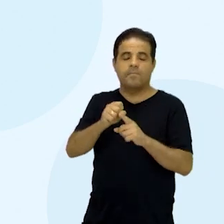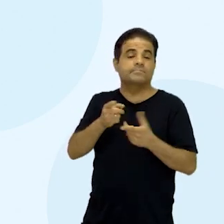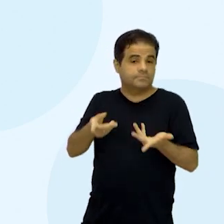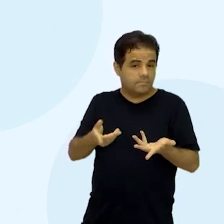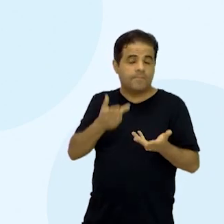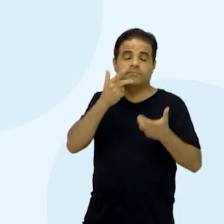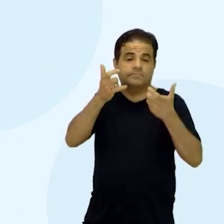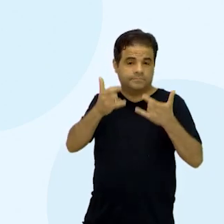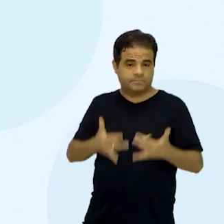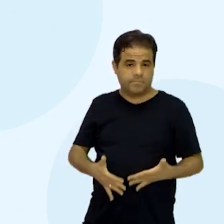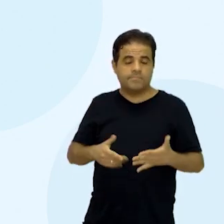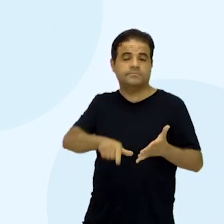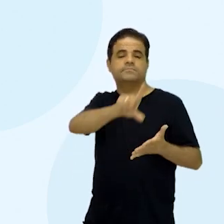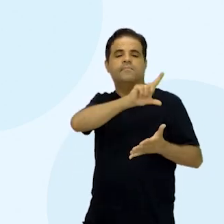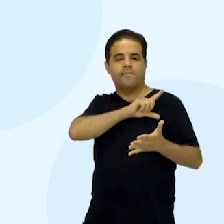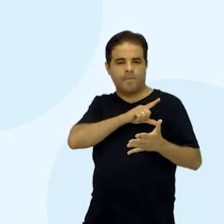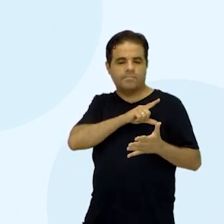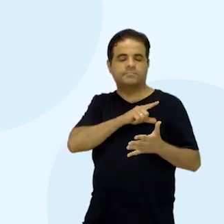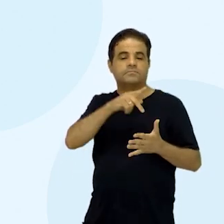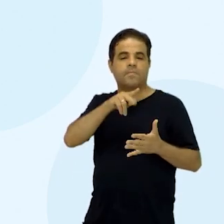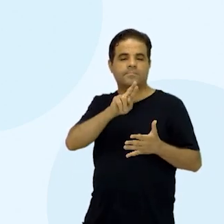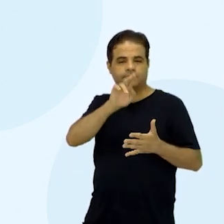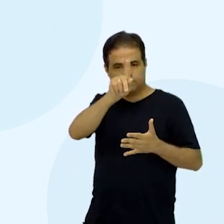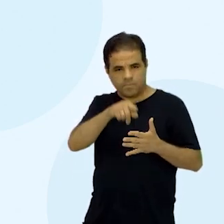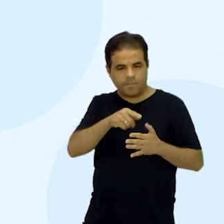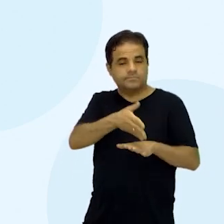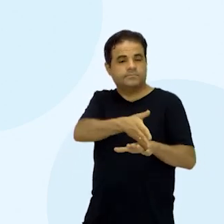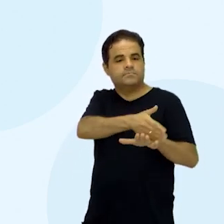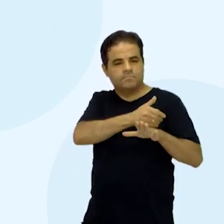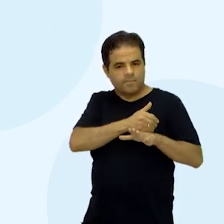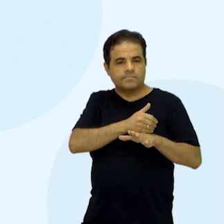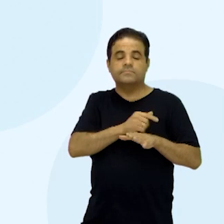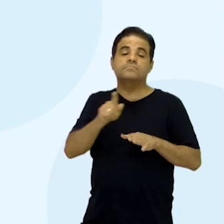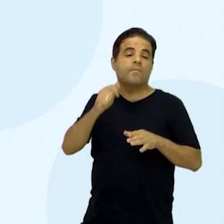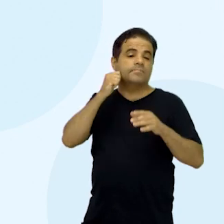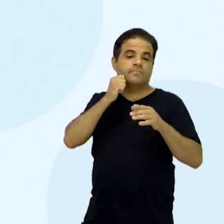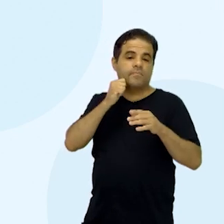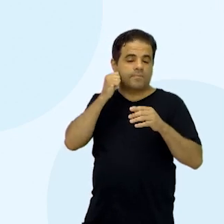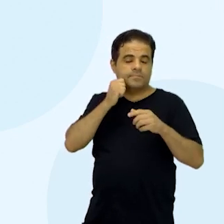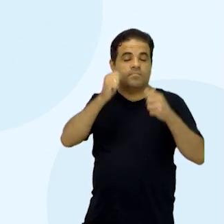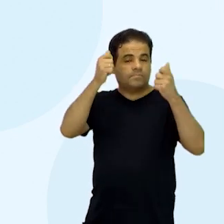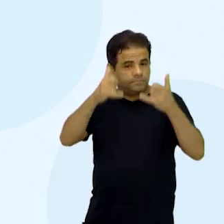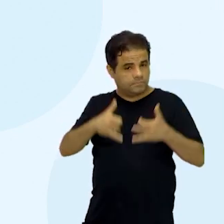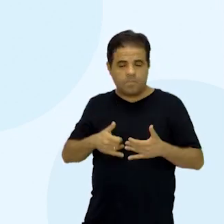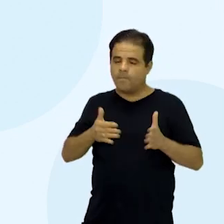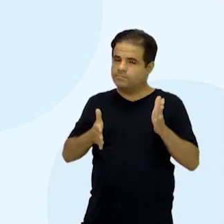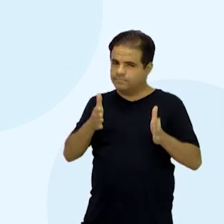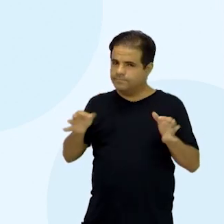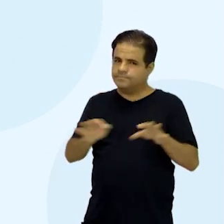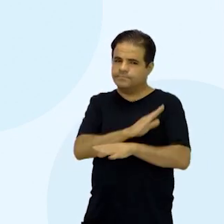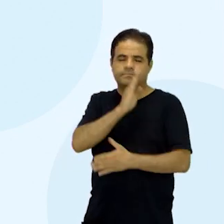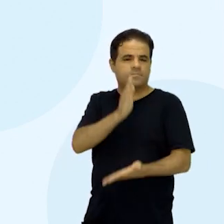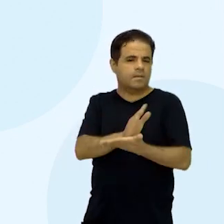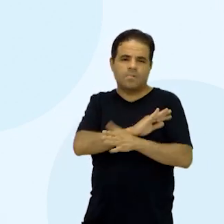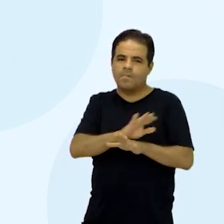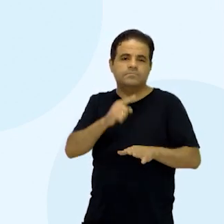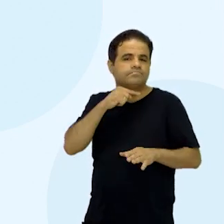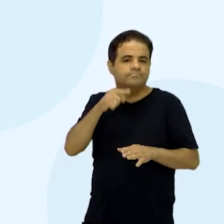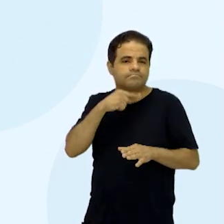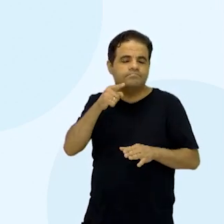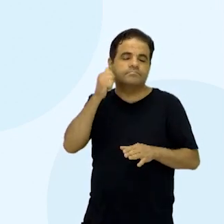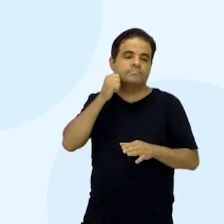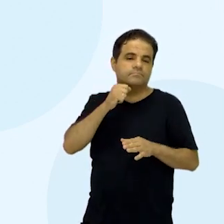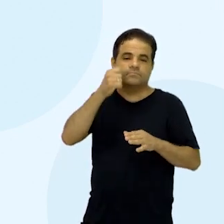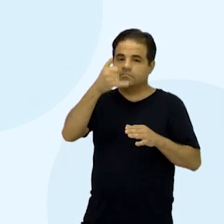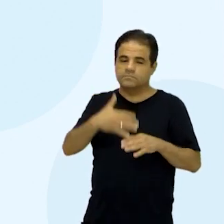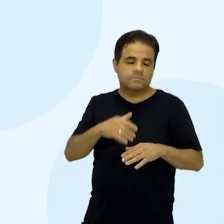aqui se fala que era antes, né, pré-colonial, então é antes da colonização. Aqui fala durante a colonização, já acabou, então não tem nem como ser certa saber. Falar que não